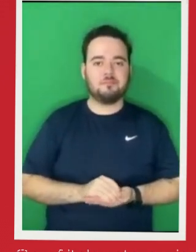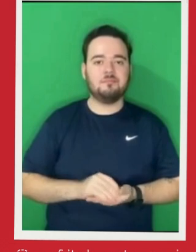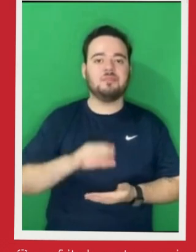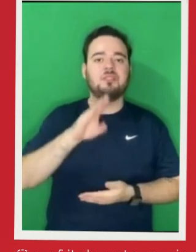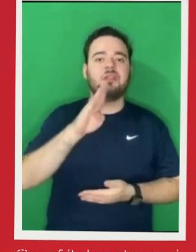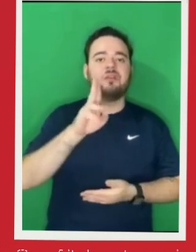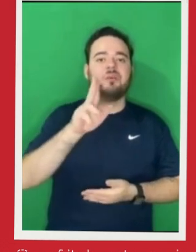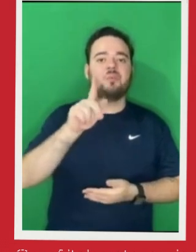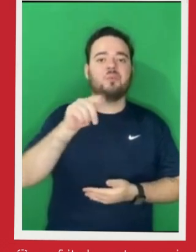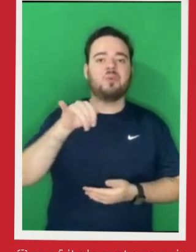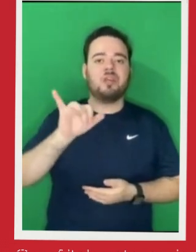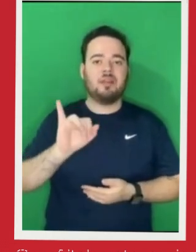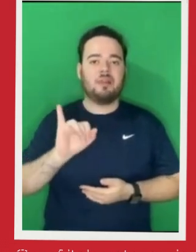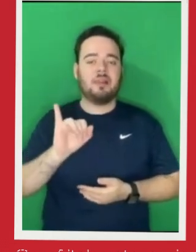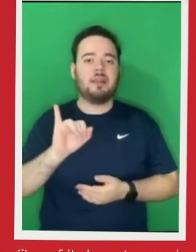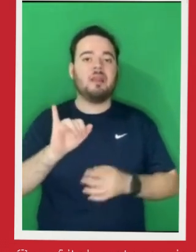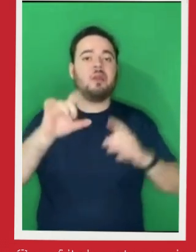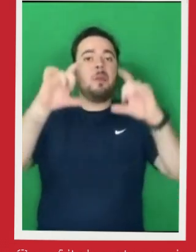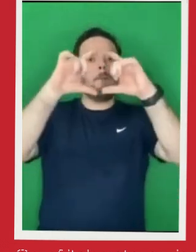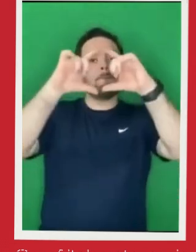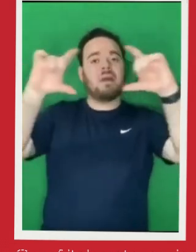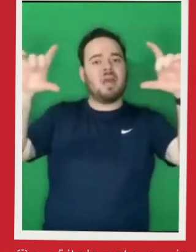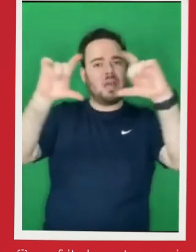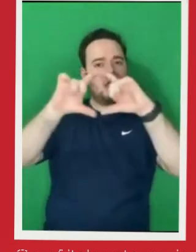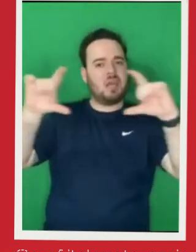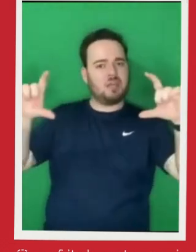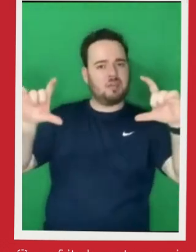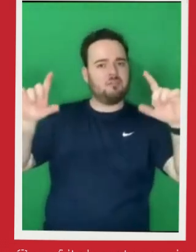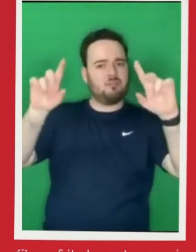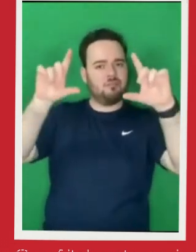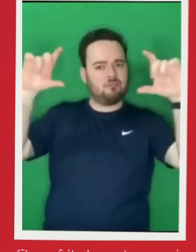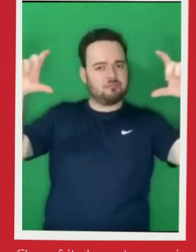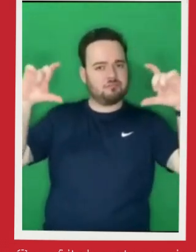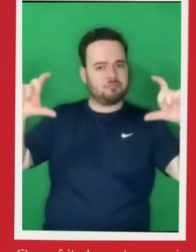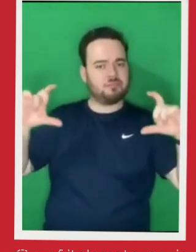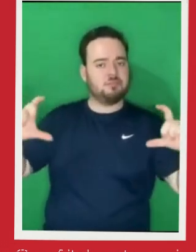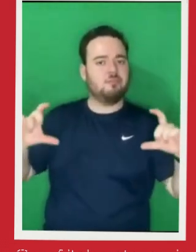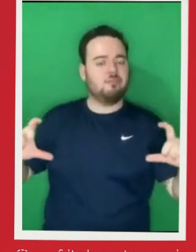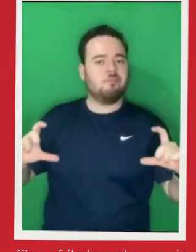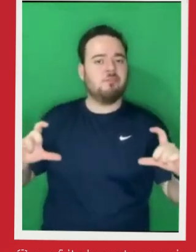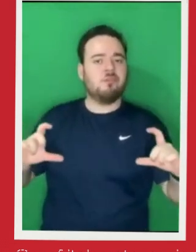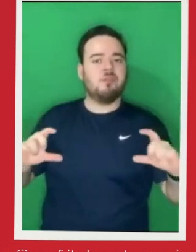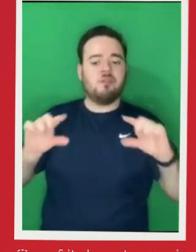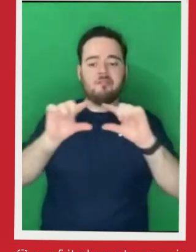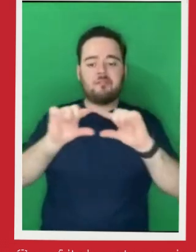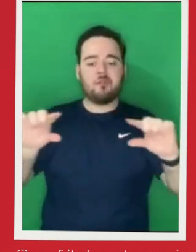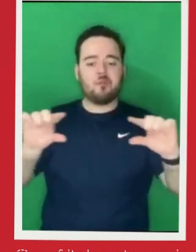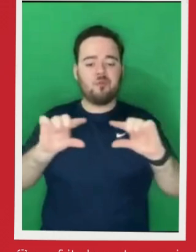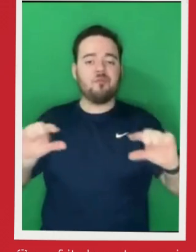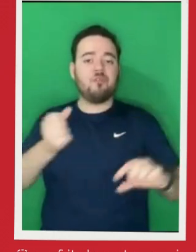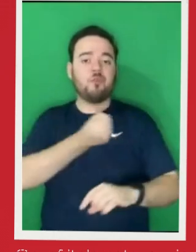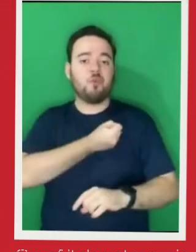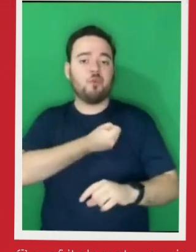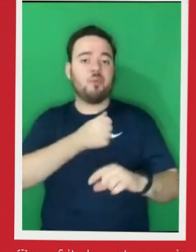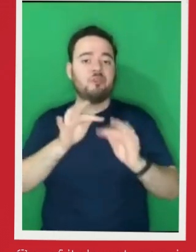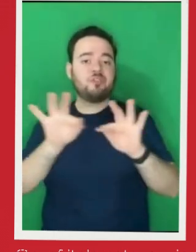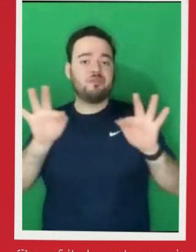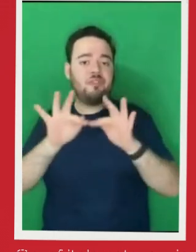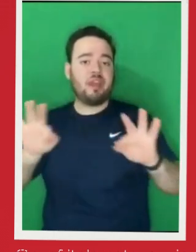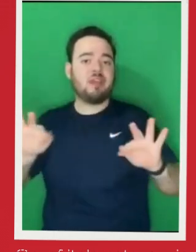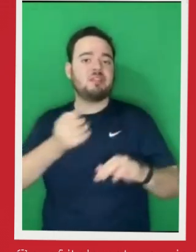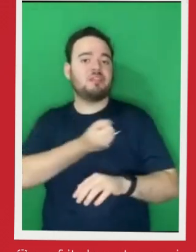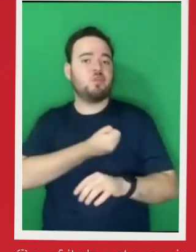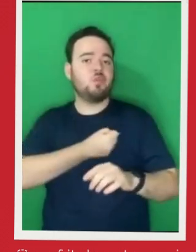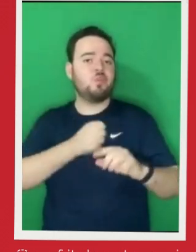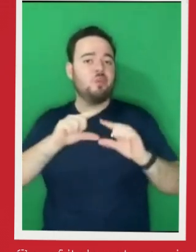A Bugai diz, a métrica do tamanho dos parágrafos, por exemplo, todos com o mesmo número de frases ou de linhas, é importante para a qualidade da escrita e da leitura. Você entende